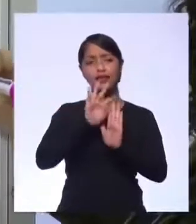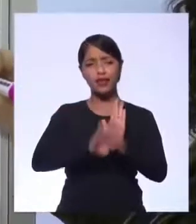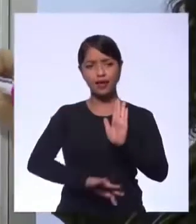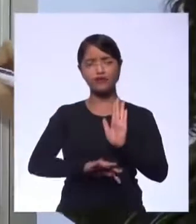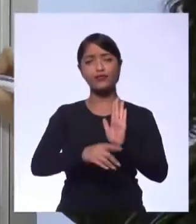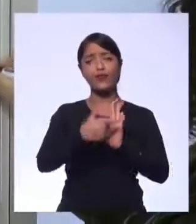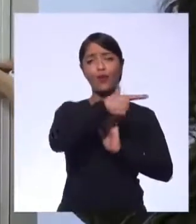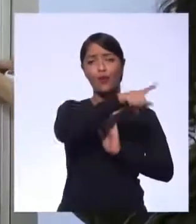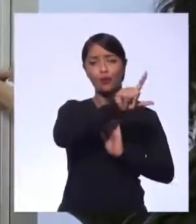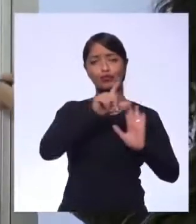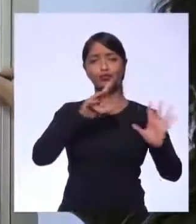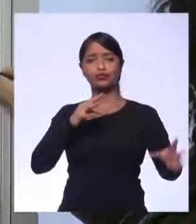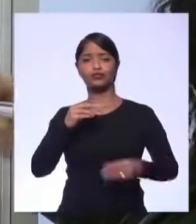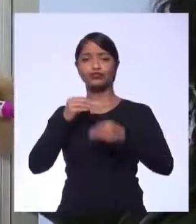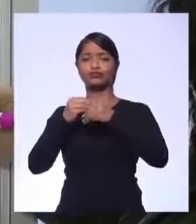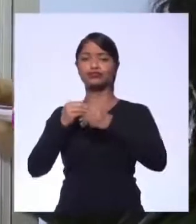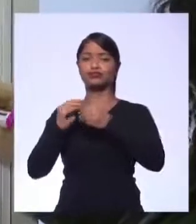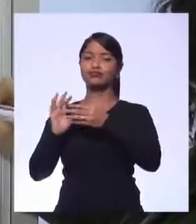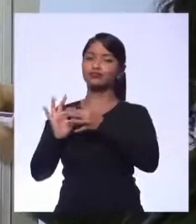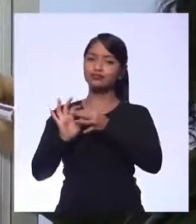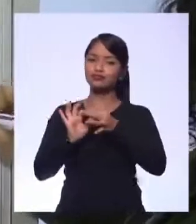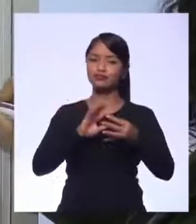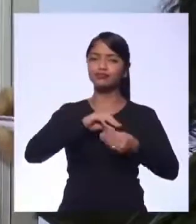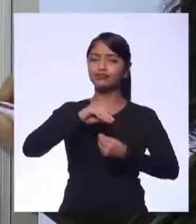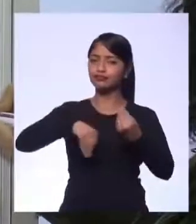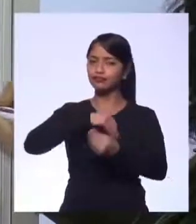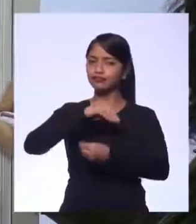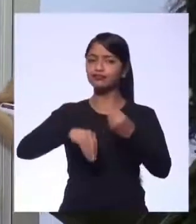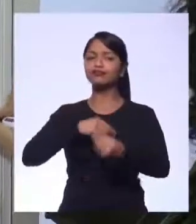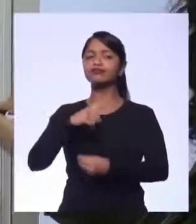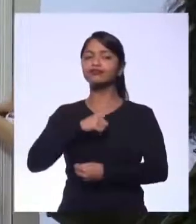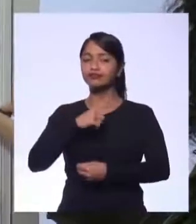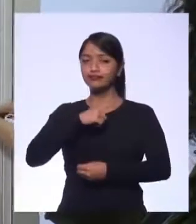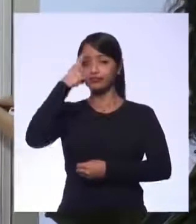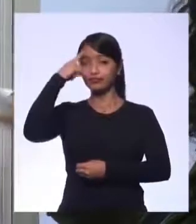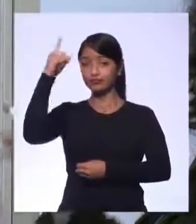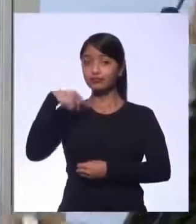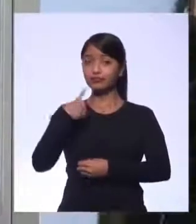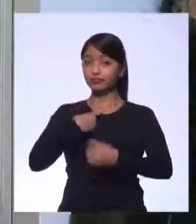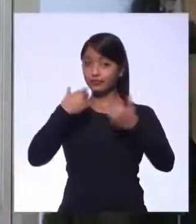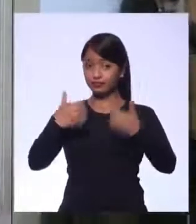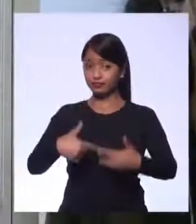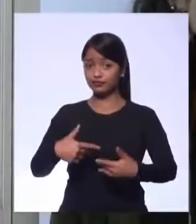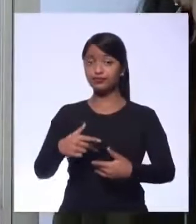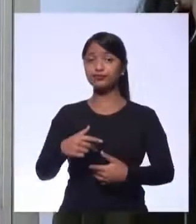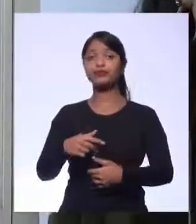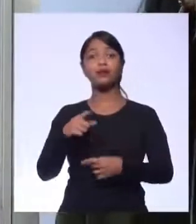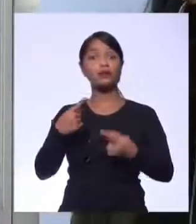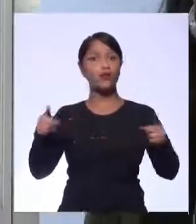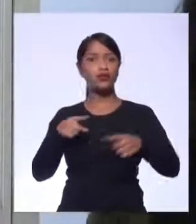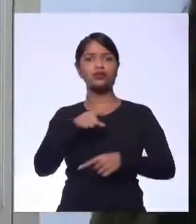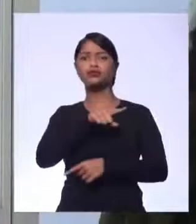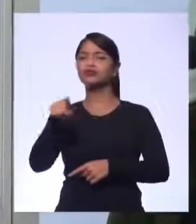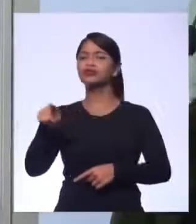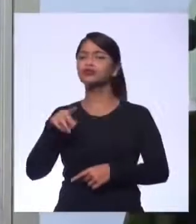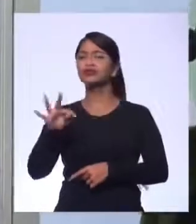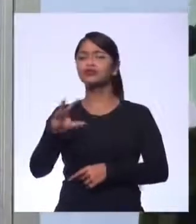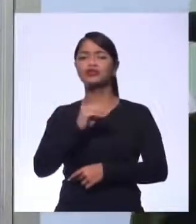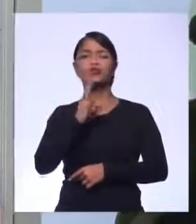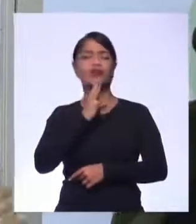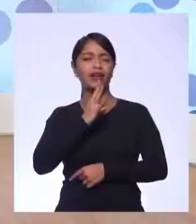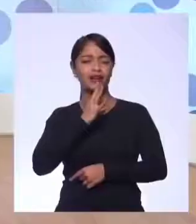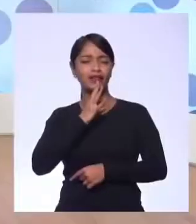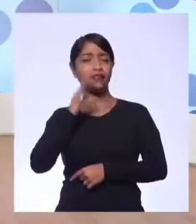intertextualidade, tá bom? Aqui está a marca daquela intertextualidade que a gente comentou. Aquela musiquinha que todo mundo ama. Que é o Cabelo